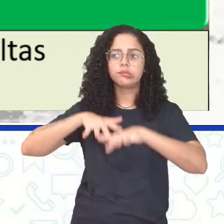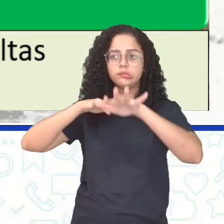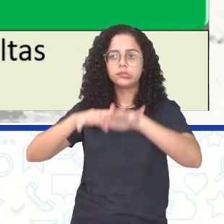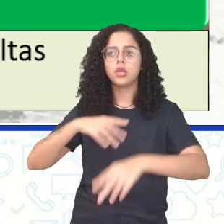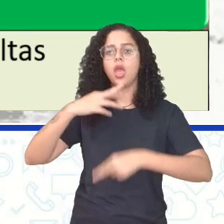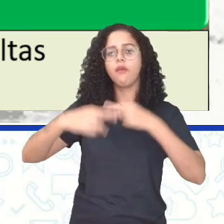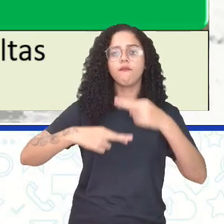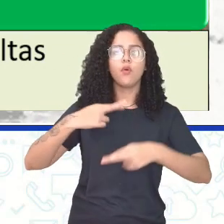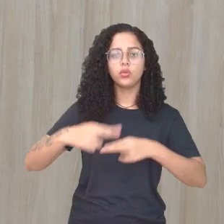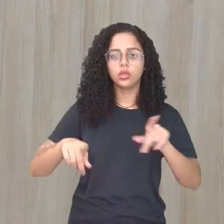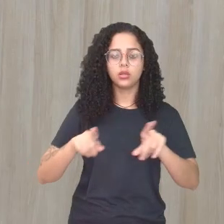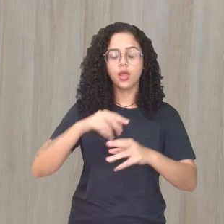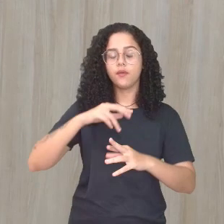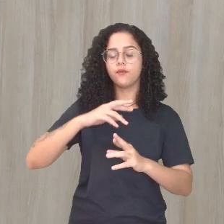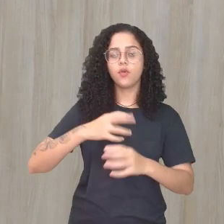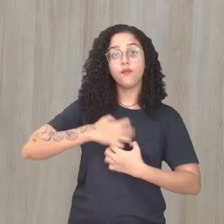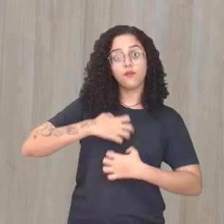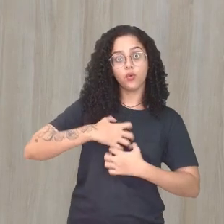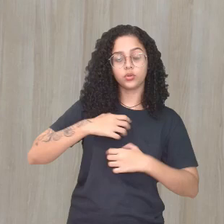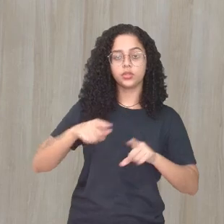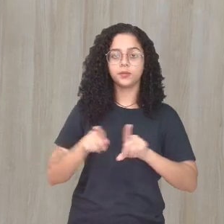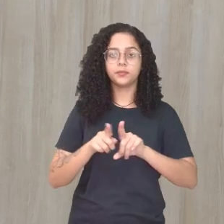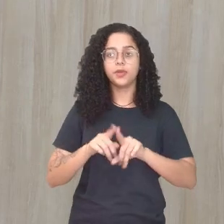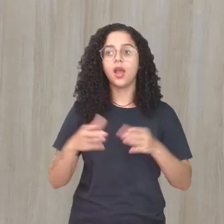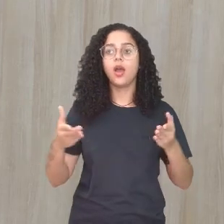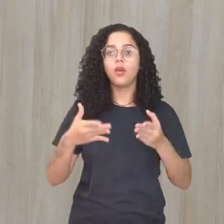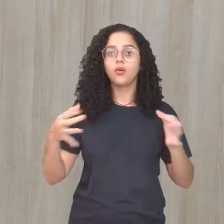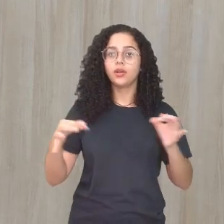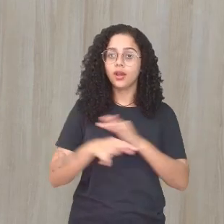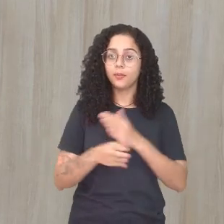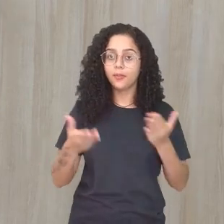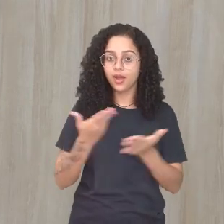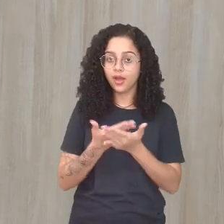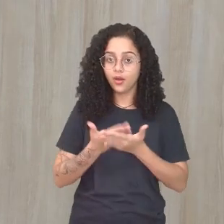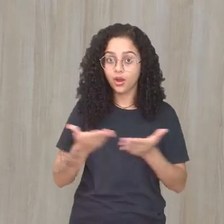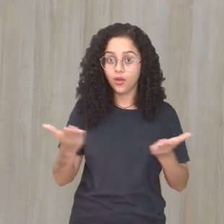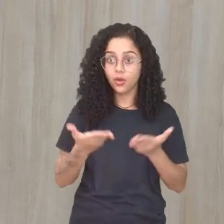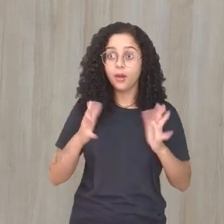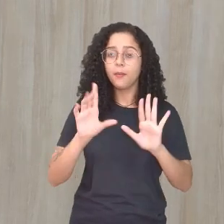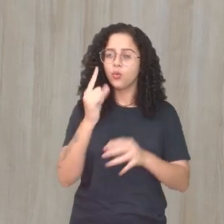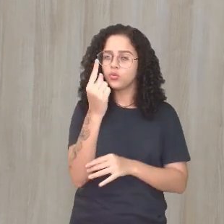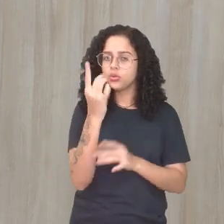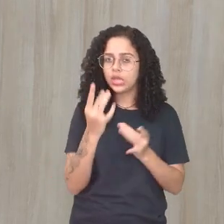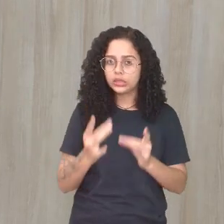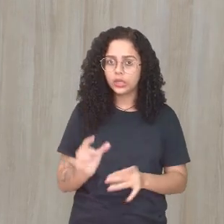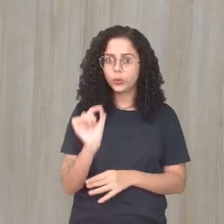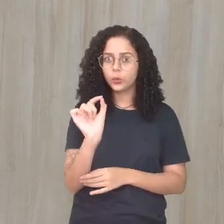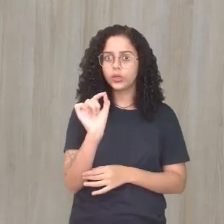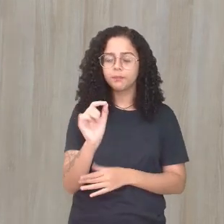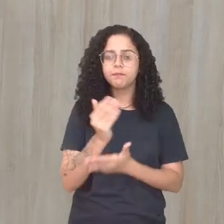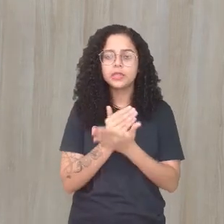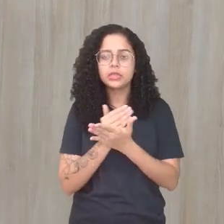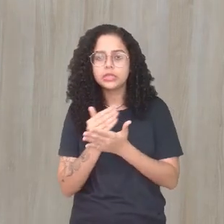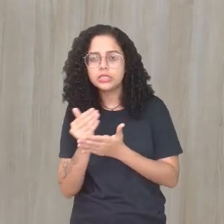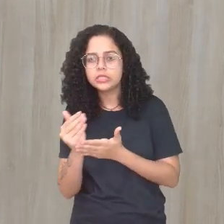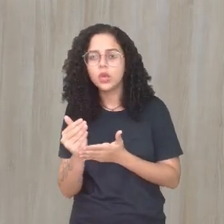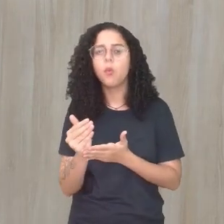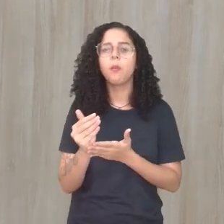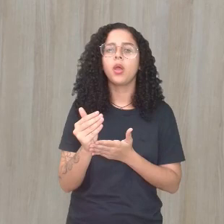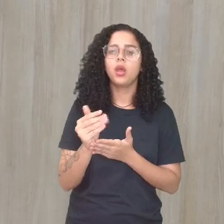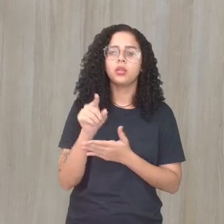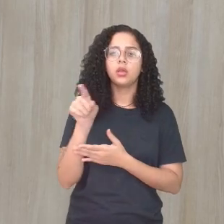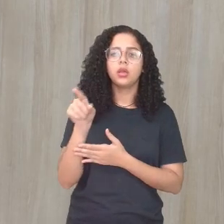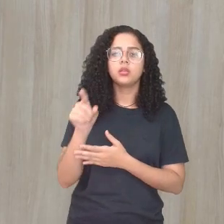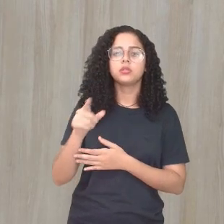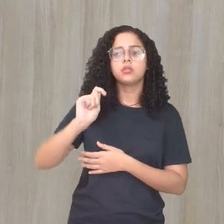revoltas camponesas. E um detalhe, a gente vai encerrar nossa aula por aqui, mas um detalhe é que, inicialmente, embora